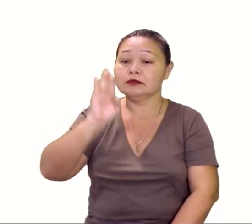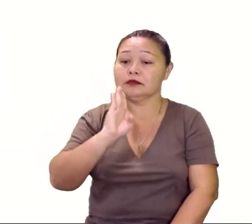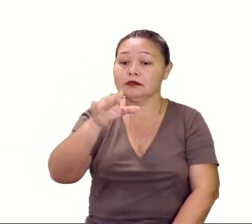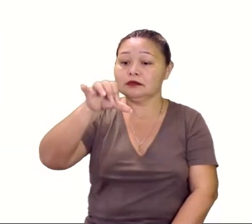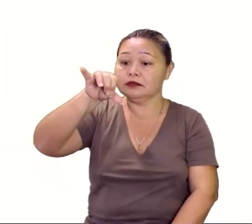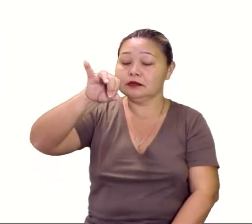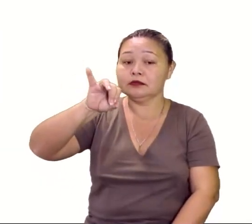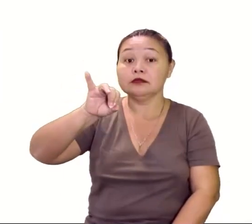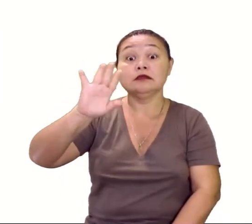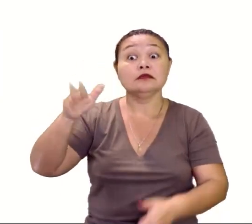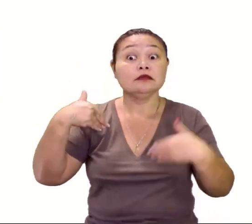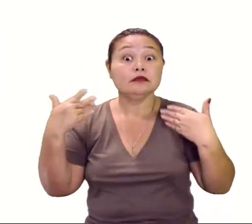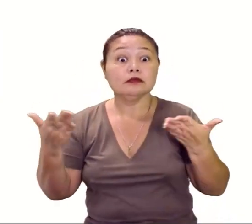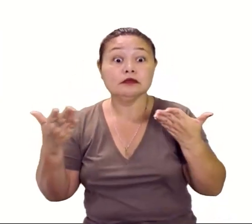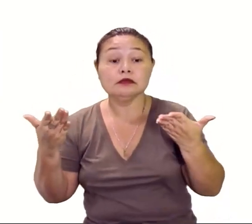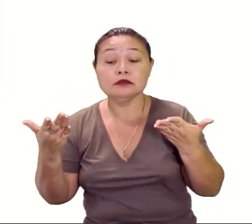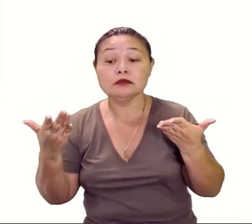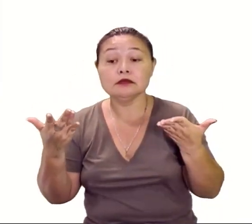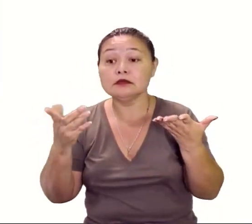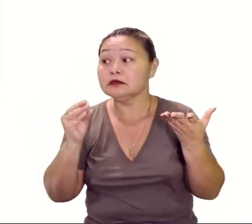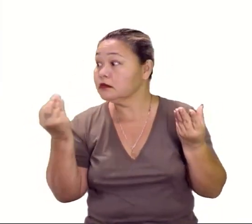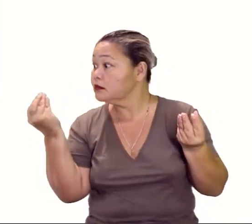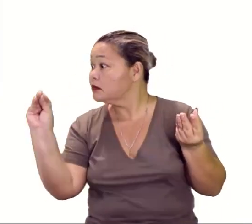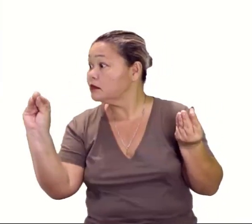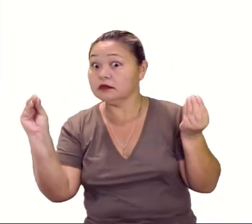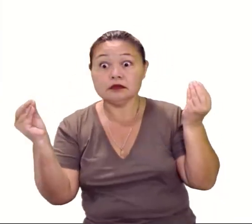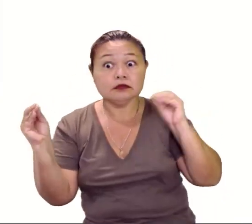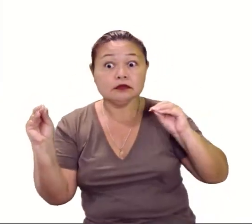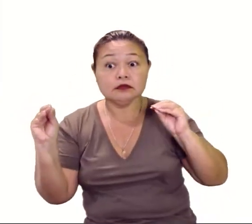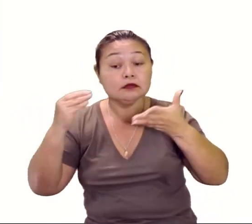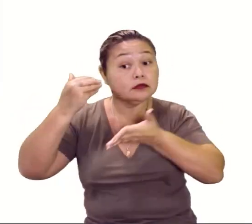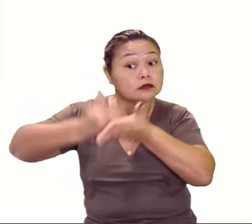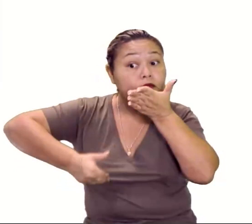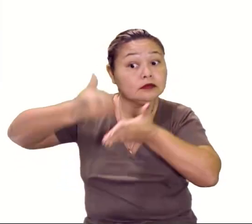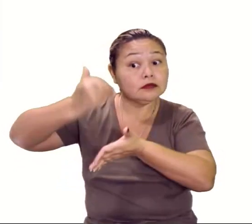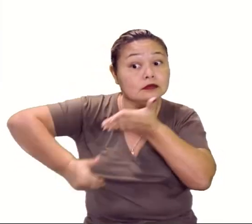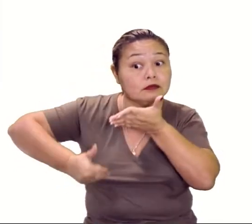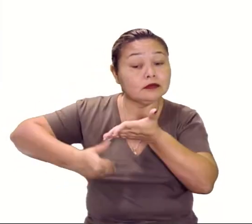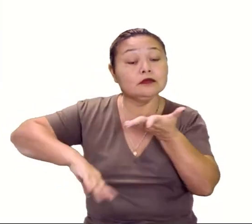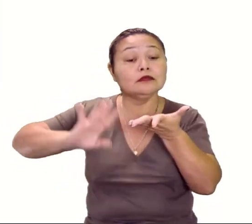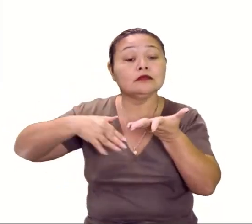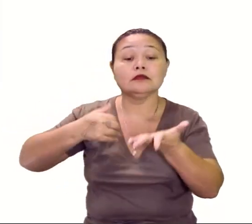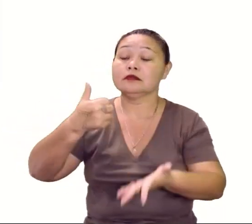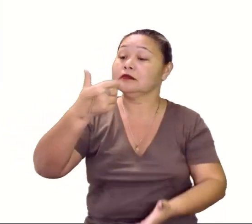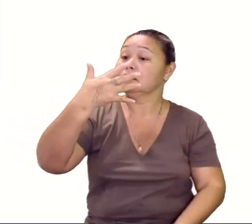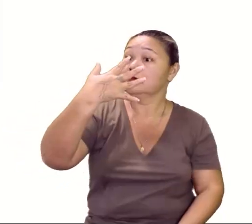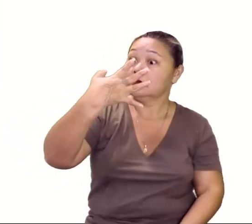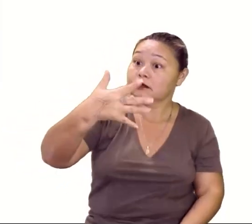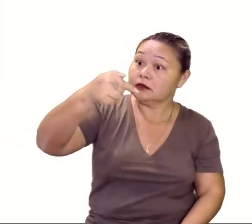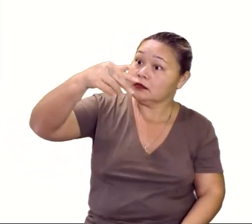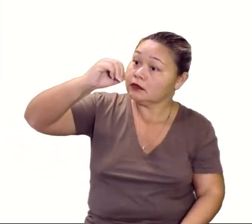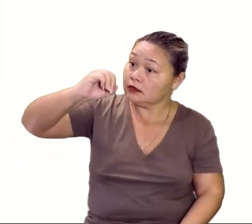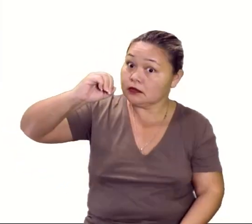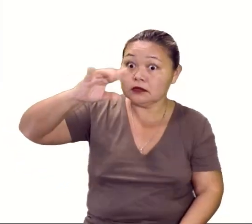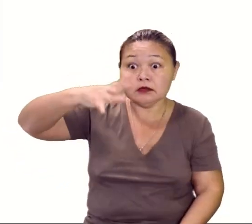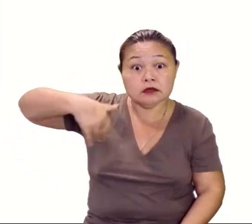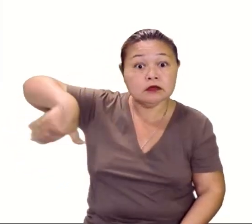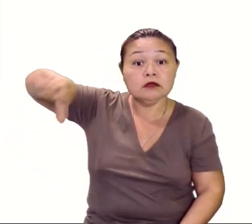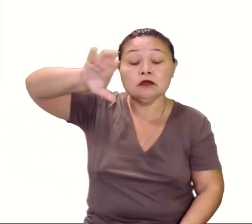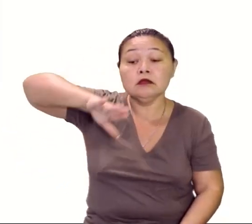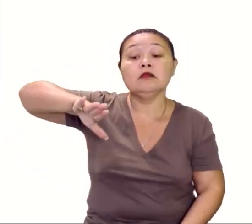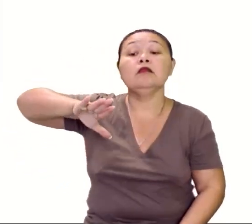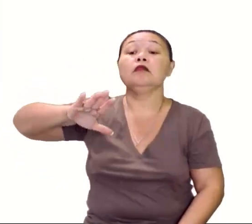aqui no meio. E agora a gente vai ter que fazer os devidos descontos, certo? Certinho. Ó, 470, tudo aqui